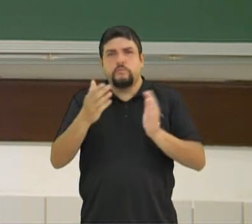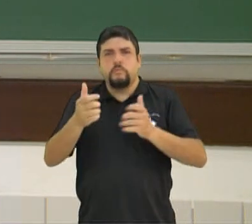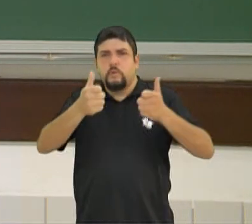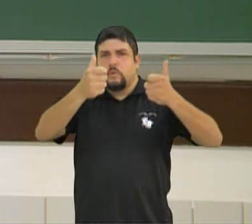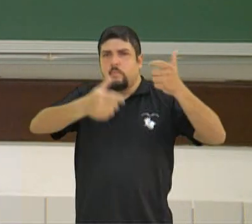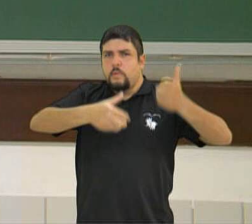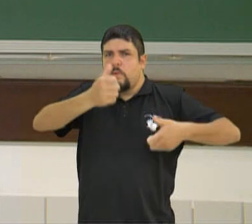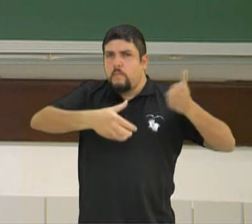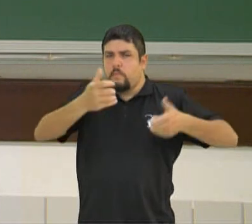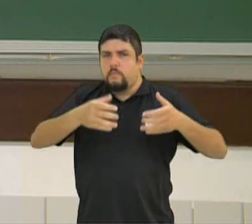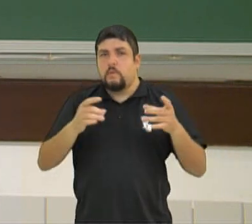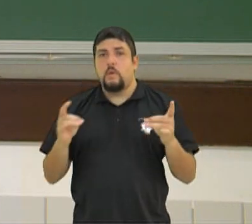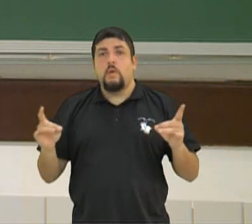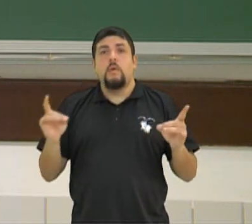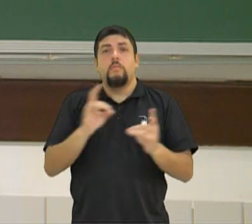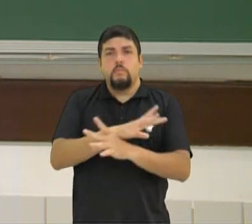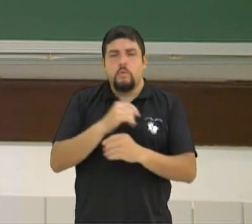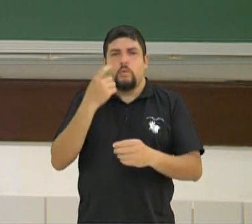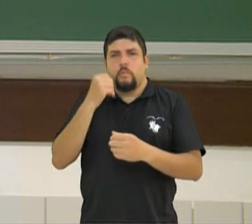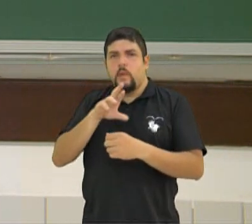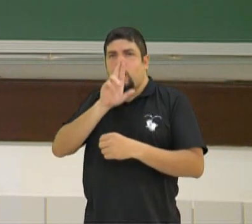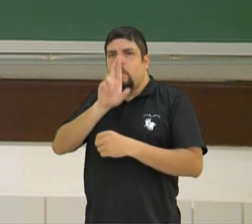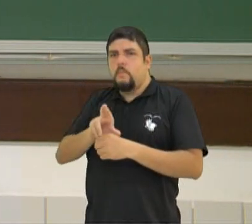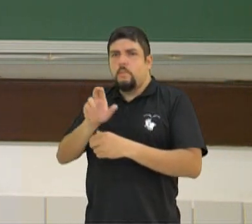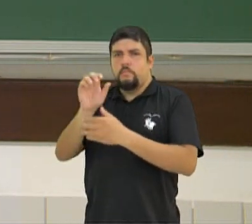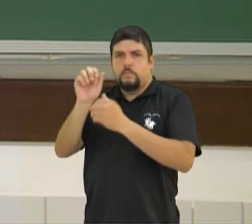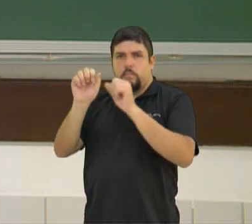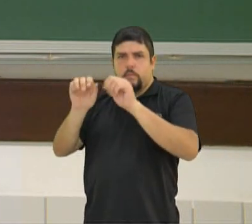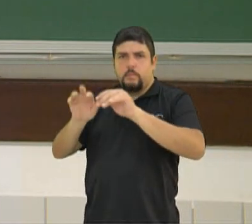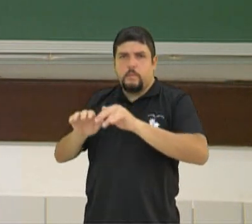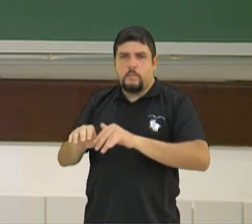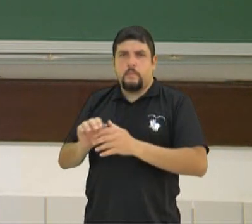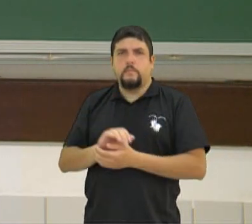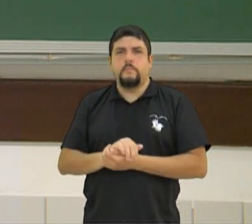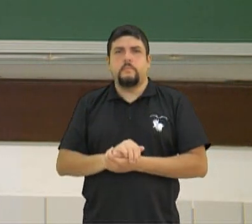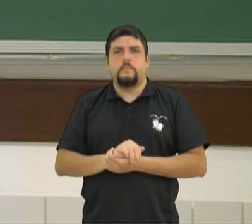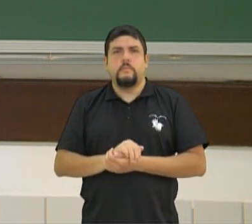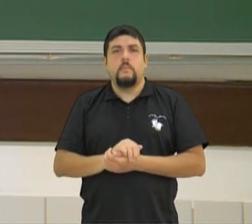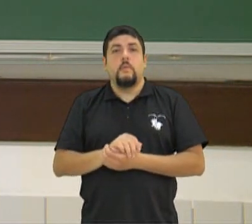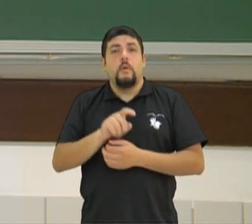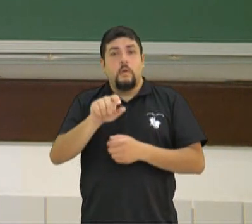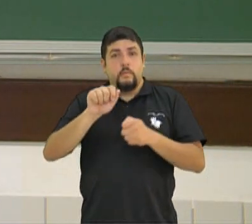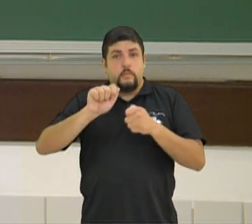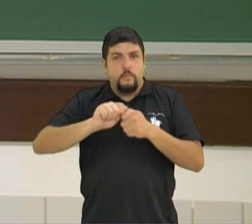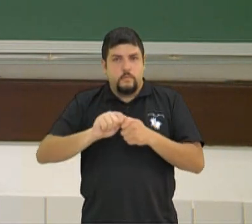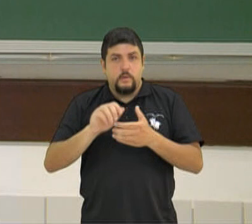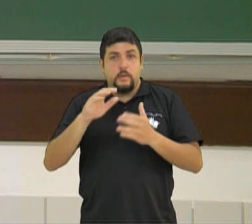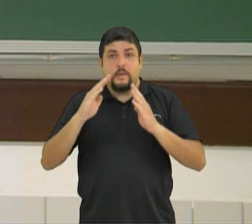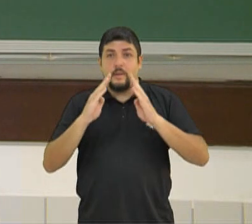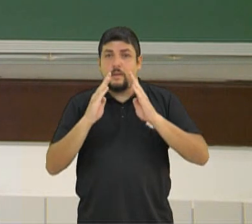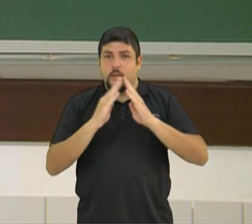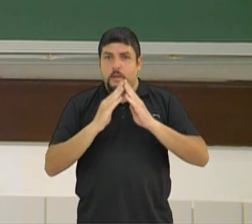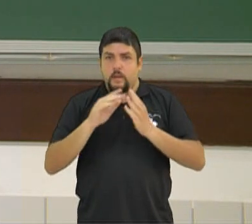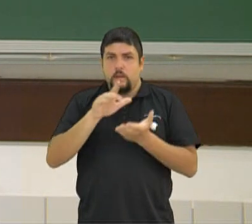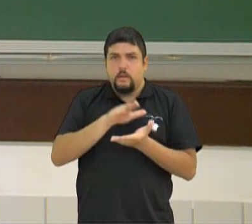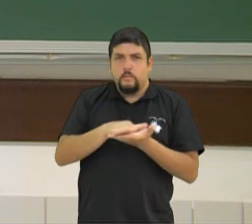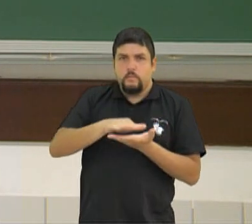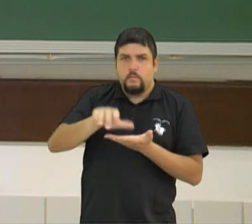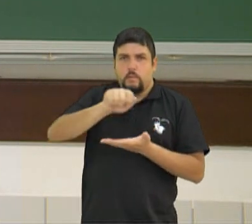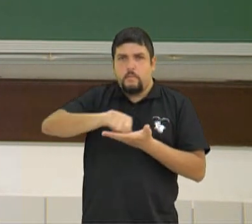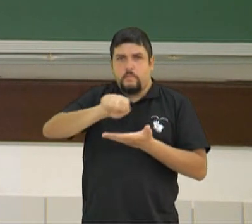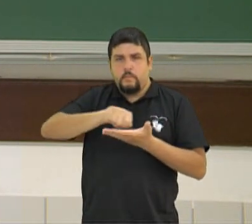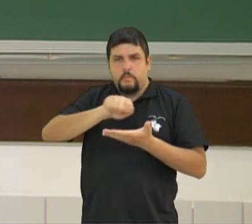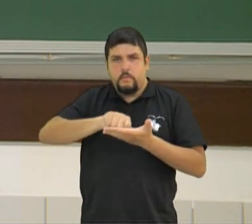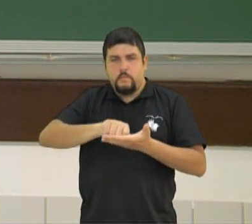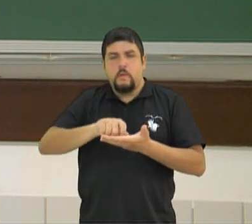vai ter acesso aos relatórios e vai ver que você está respondendo errado. Você que faz a atividade em casa, que assiste as aulas pela TV,